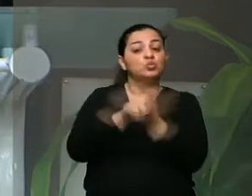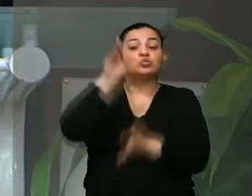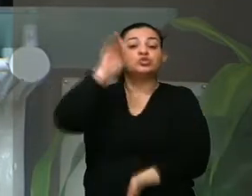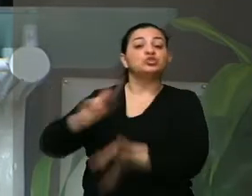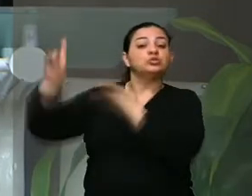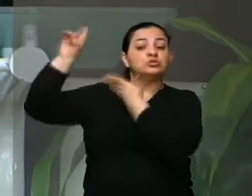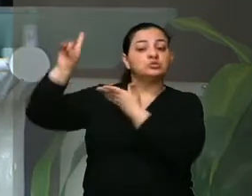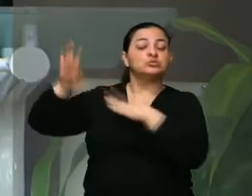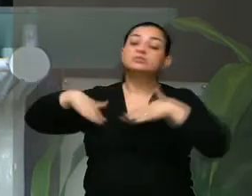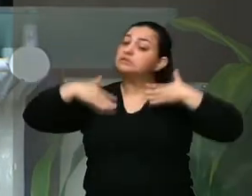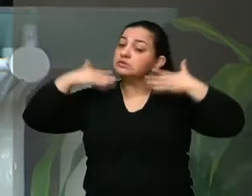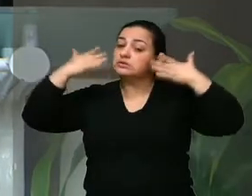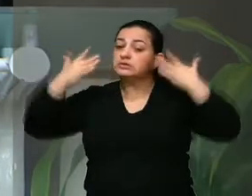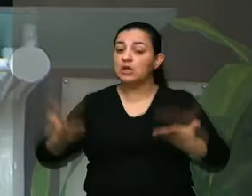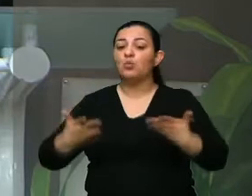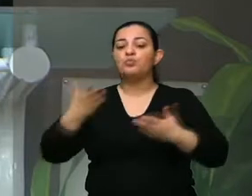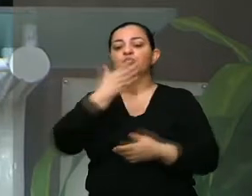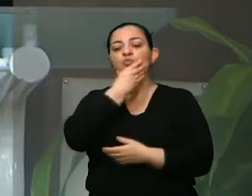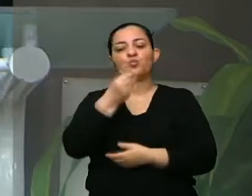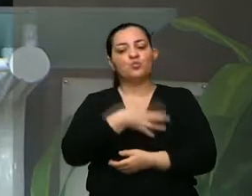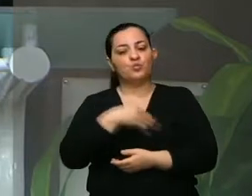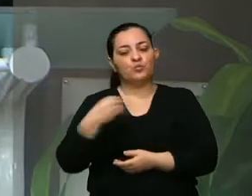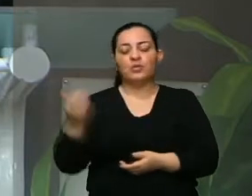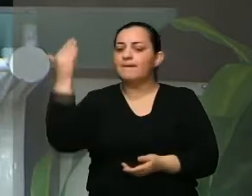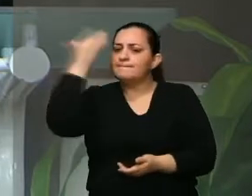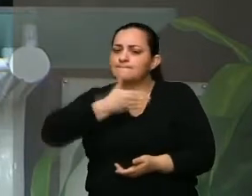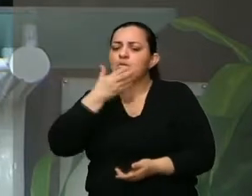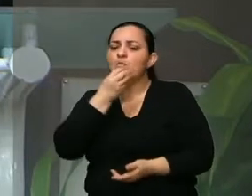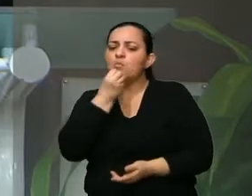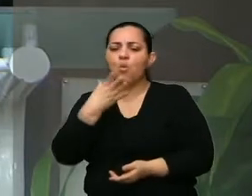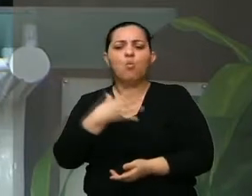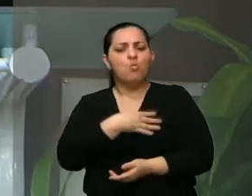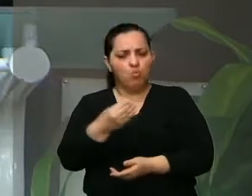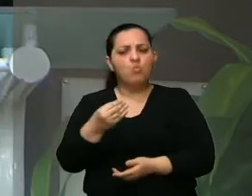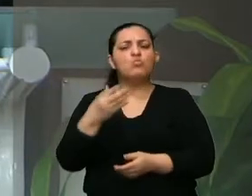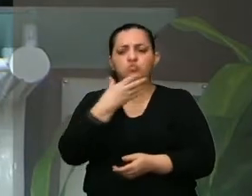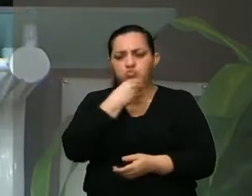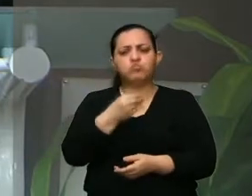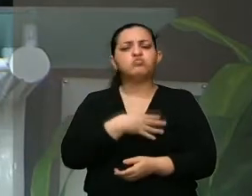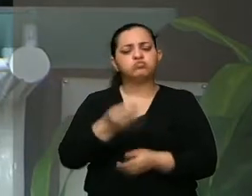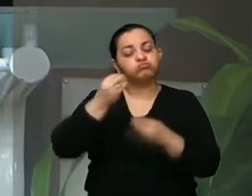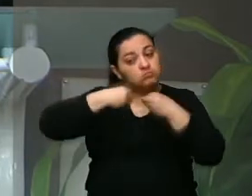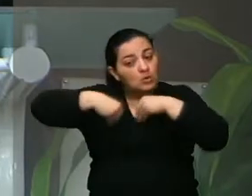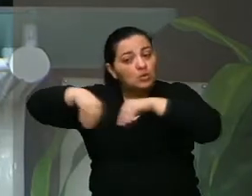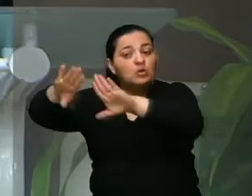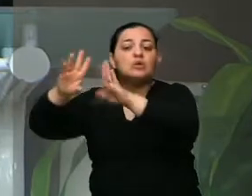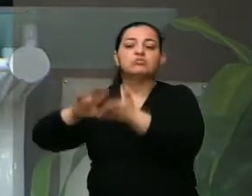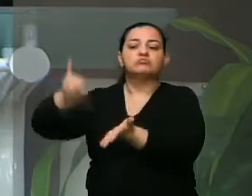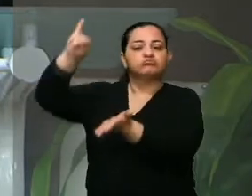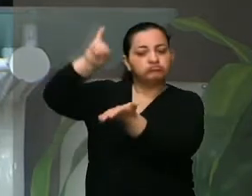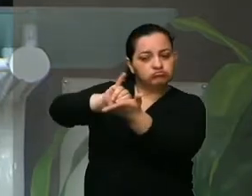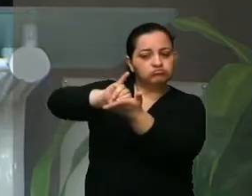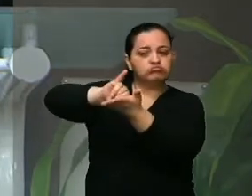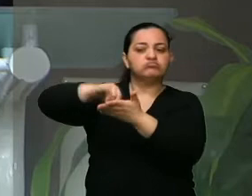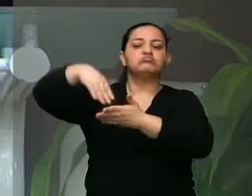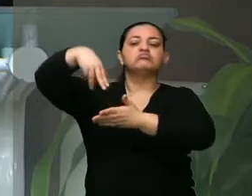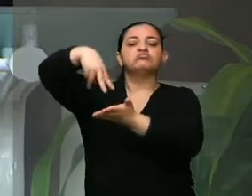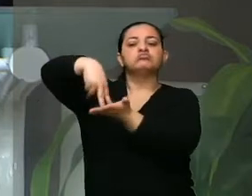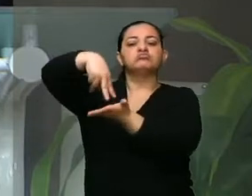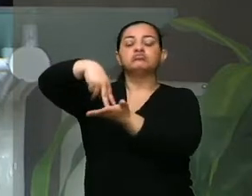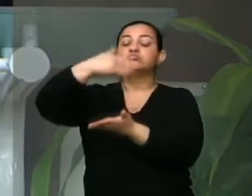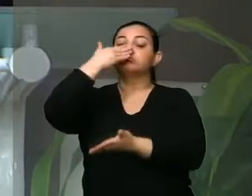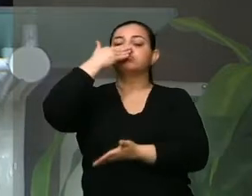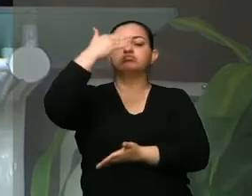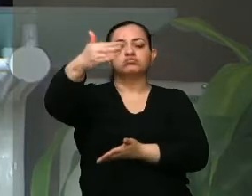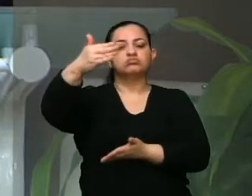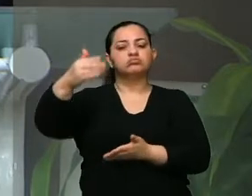então quando o filho provava ser bom filho era levado à praça publicamente diante do